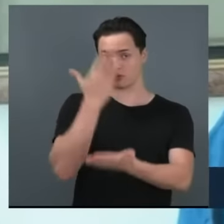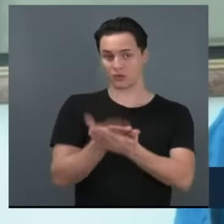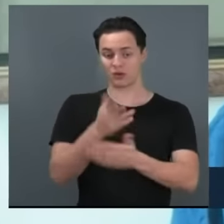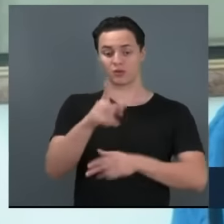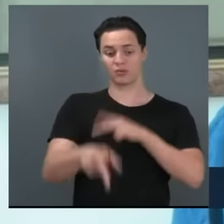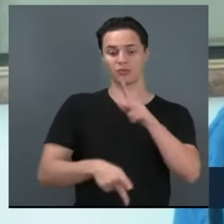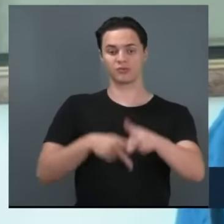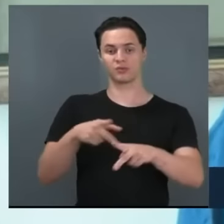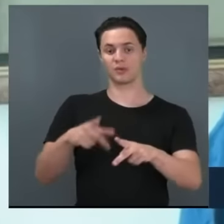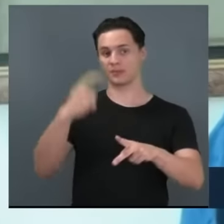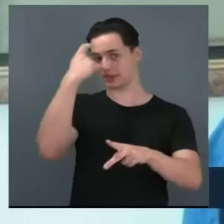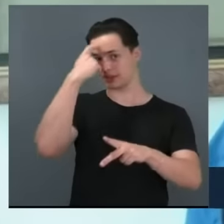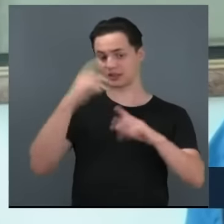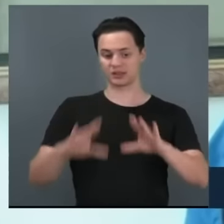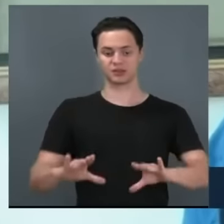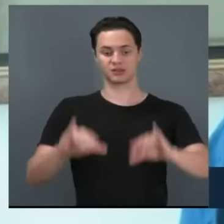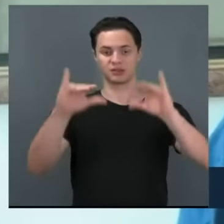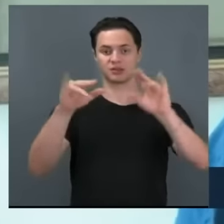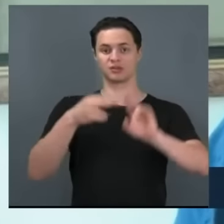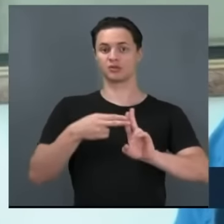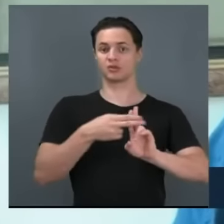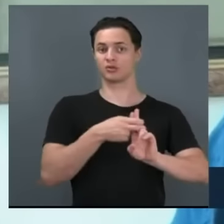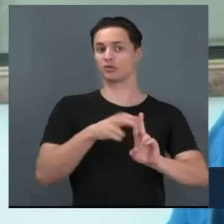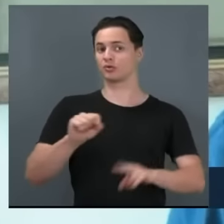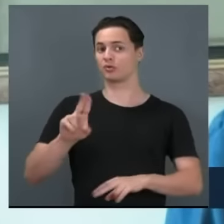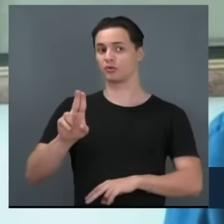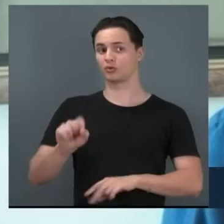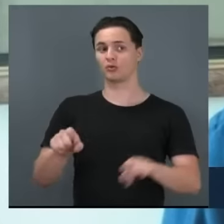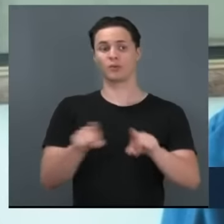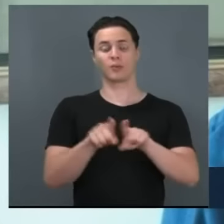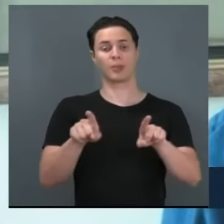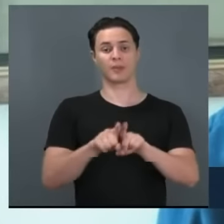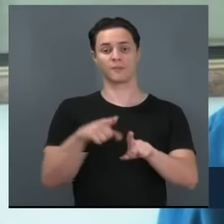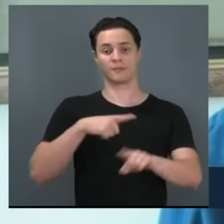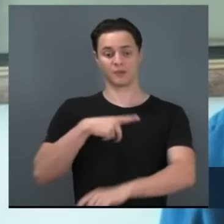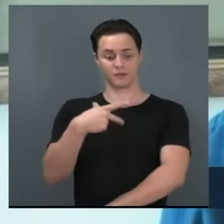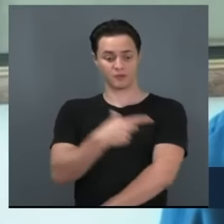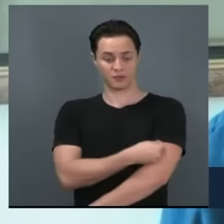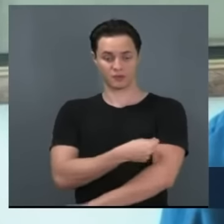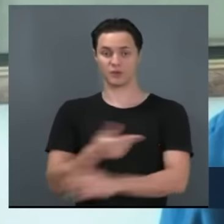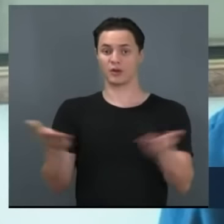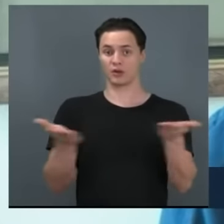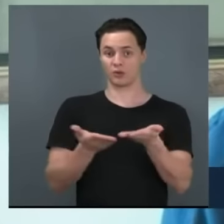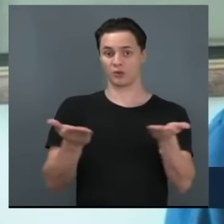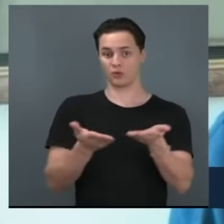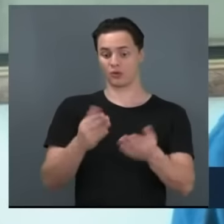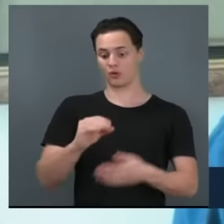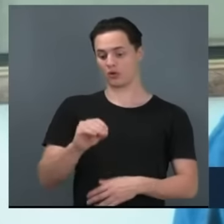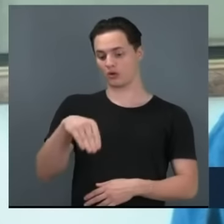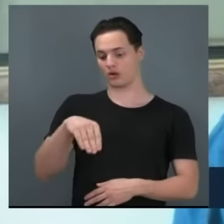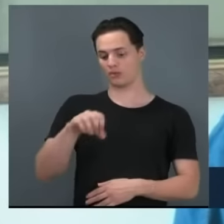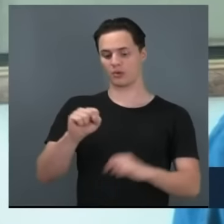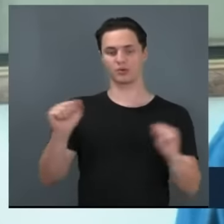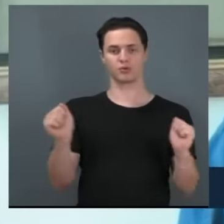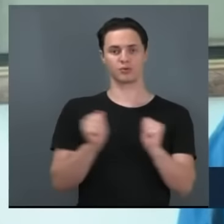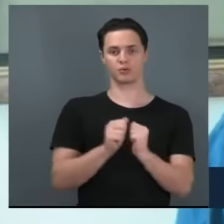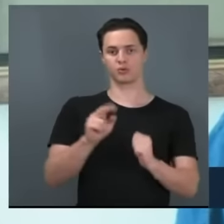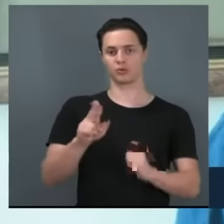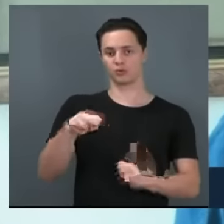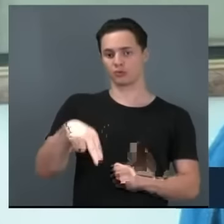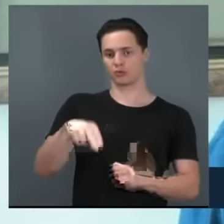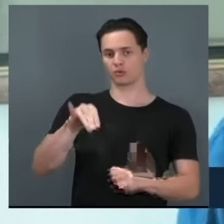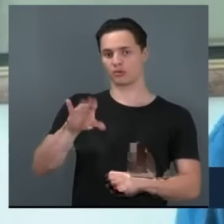ciência, no Sistema Único de Saúde e nas vacinas. E agora, OMS e Unicef